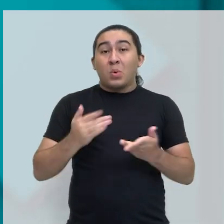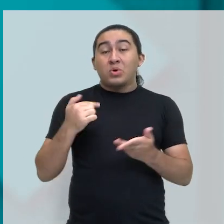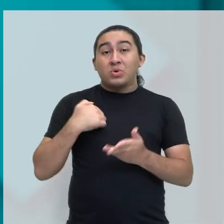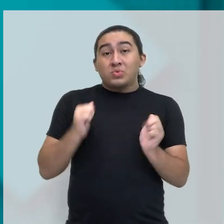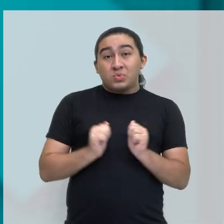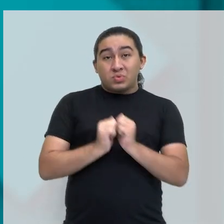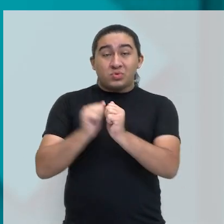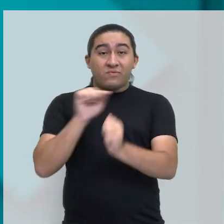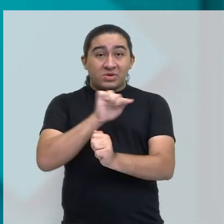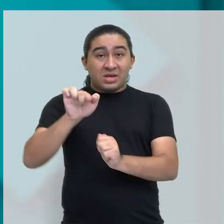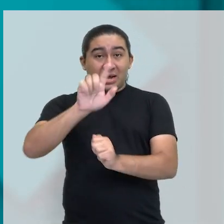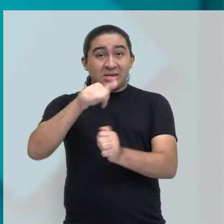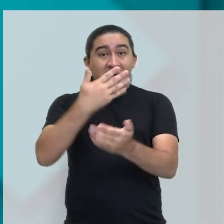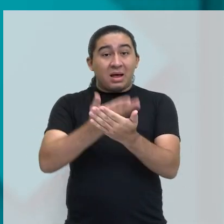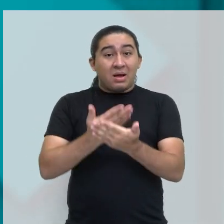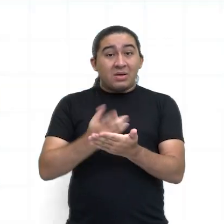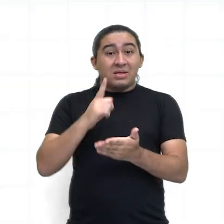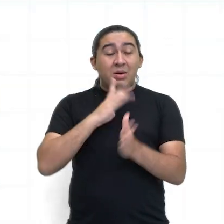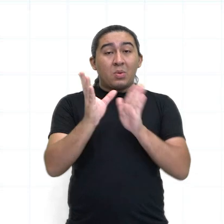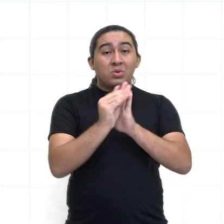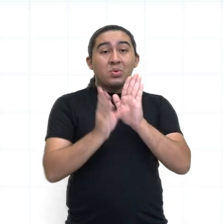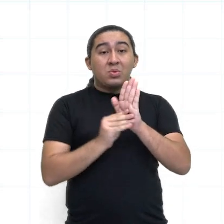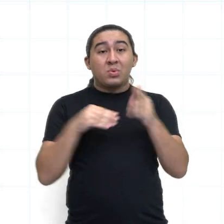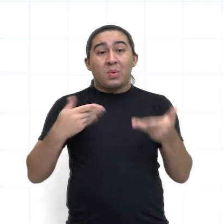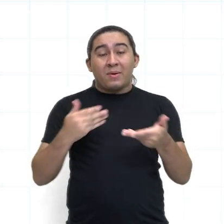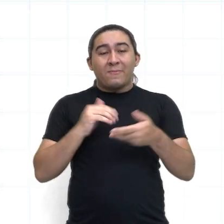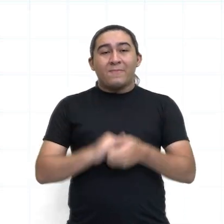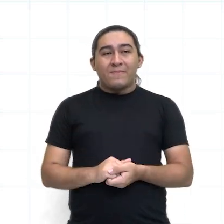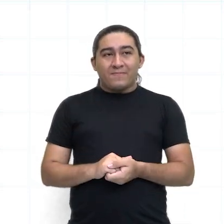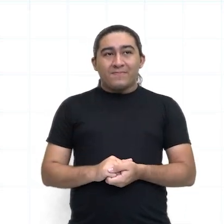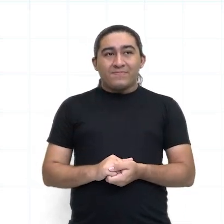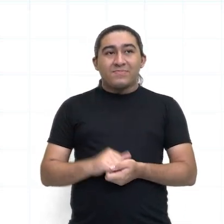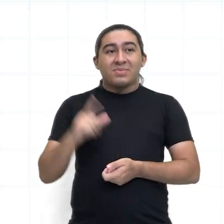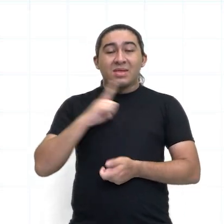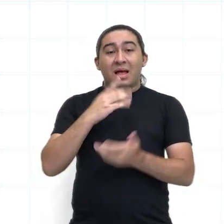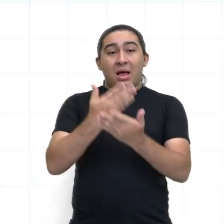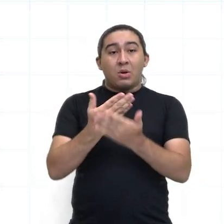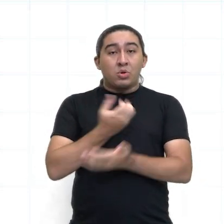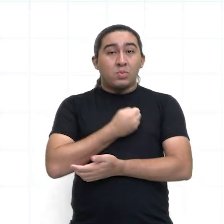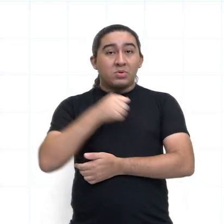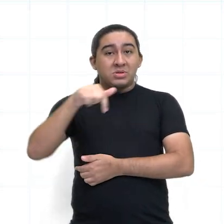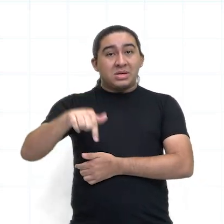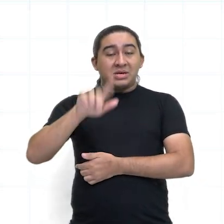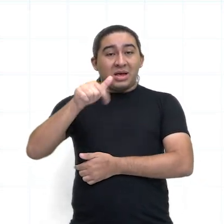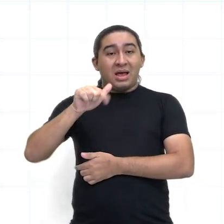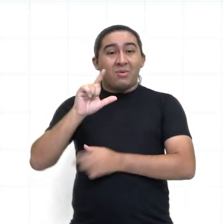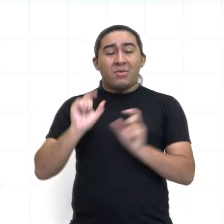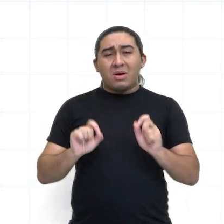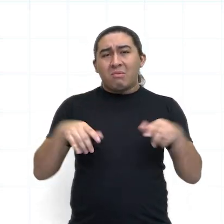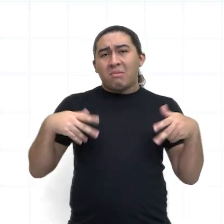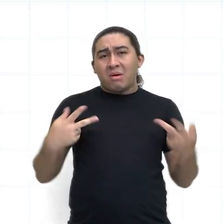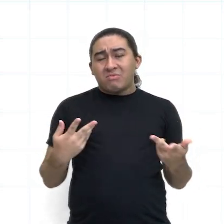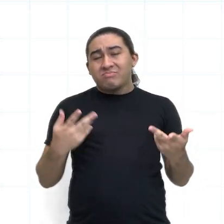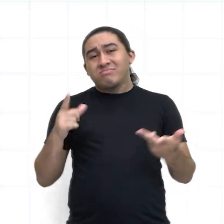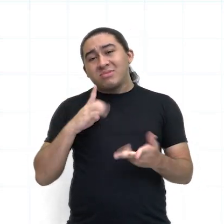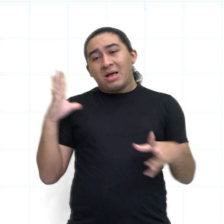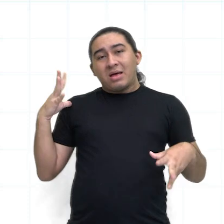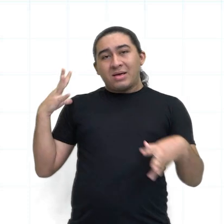acompanhá-los nesta aula que tem como conteúdo. Bem, a nossa aula é número 7 e vamos fazer